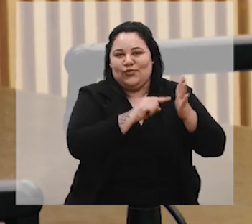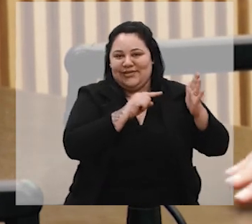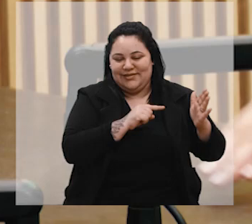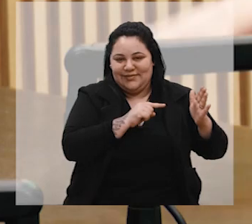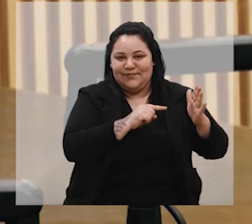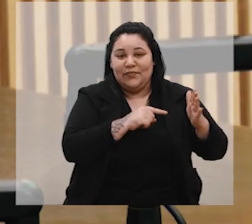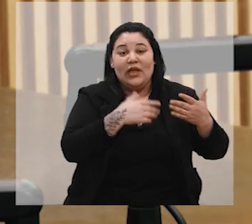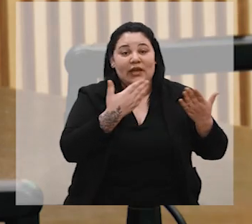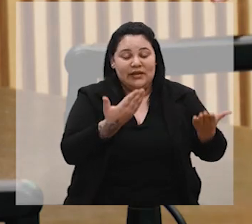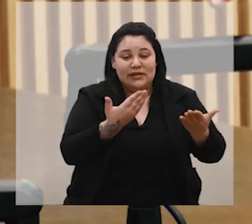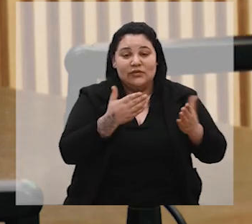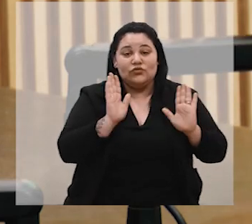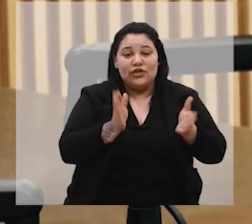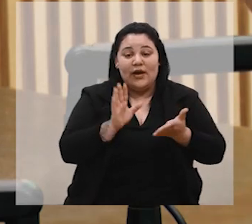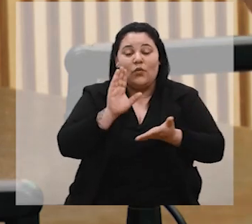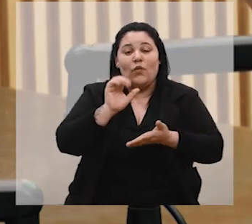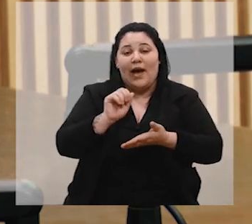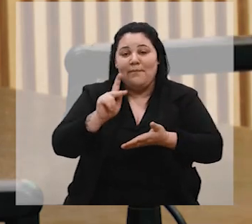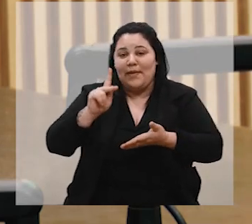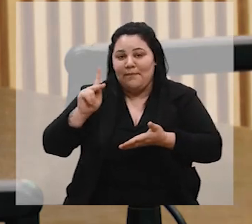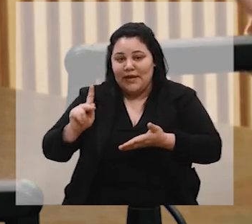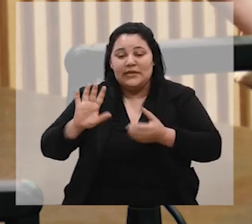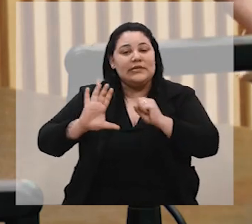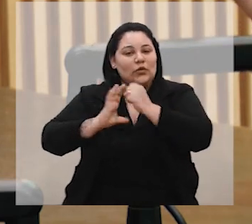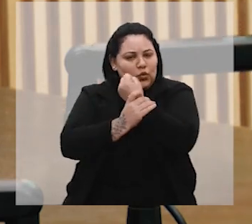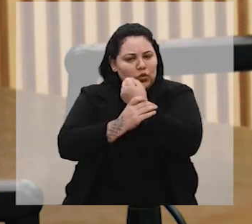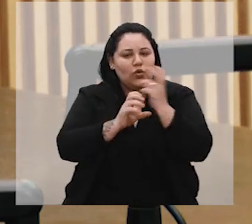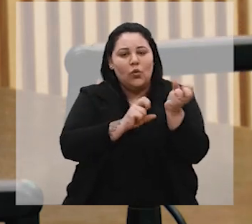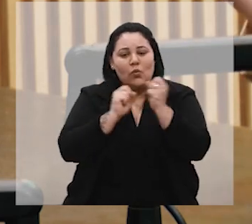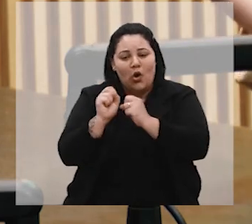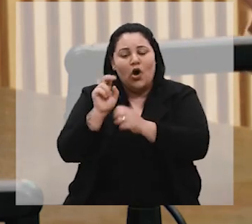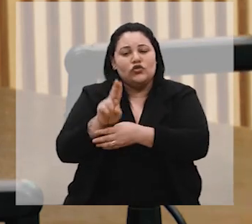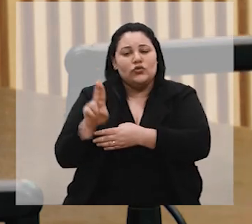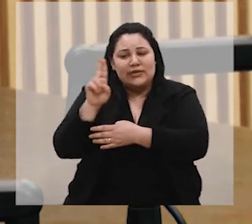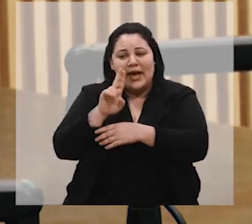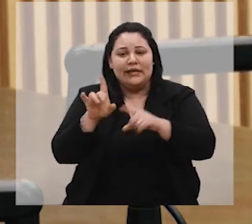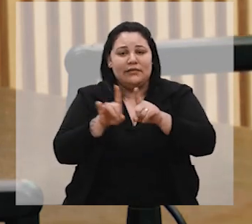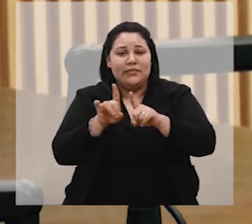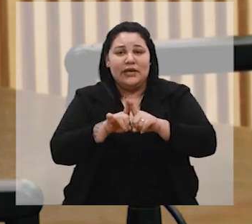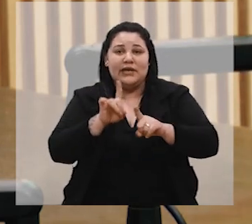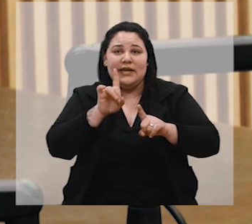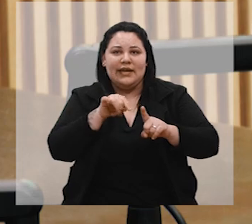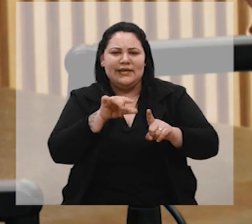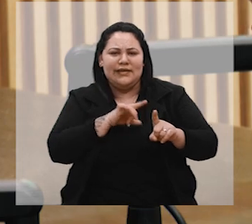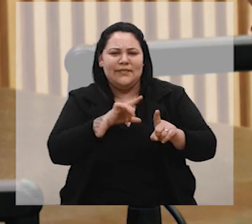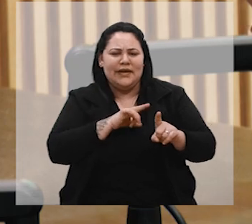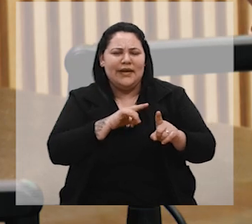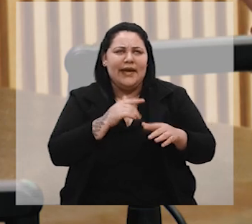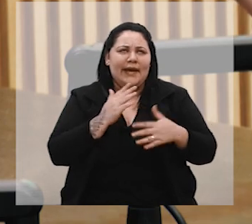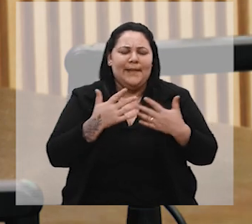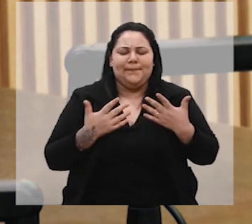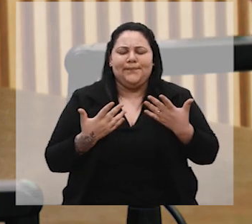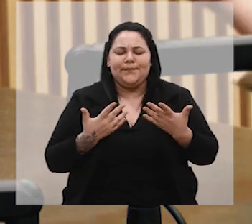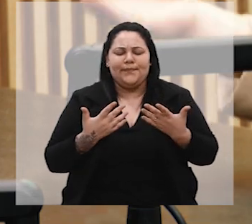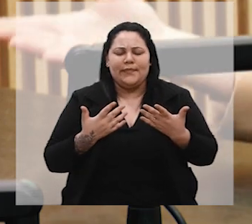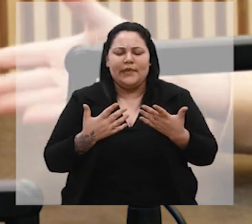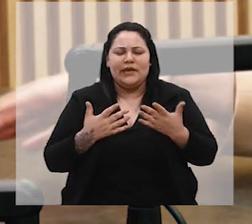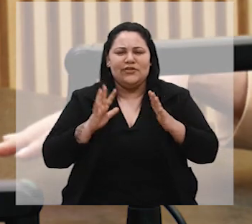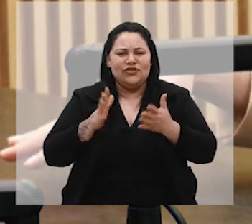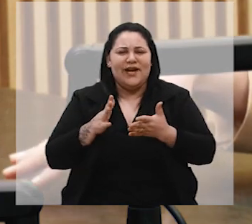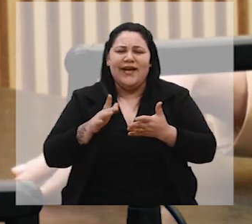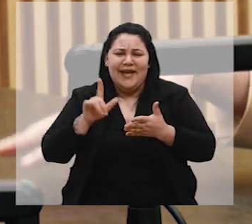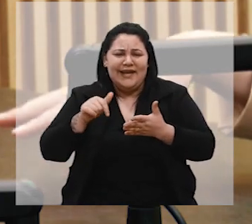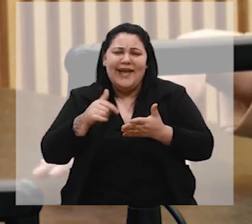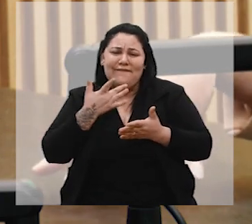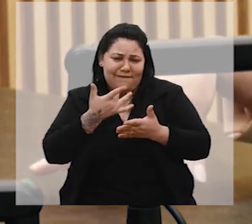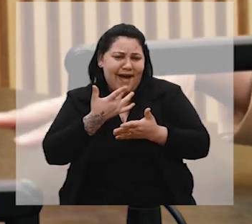Então, o Pardal já é um aplicativo estabilizado, né? Vamos usar aquilo tudo. Bom, e lá também ele é muito intuitivo, né, Marcelo? Então é muito